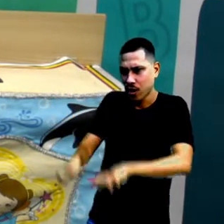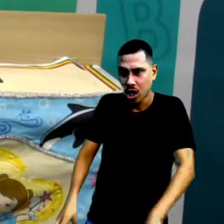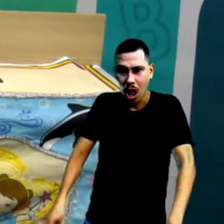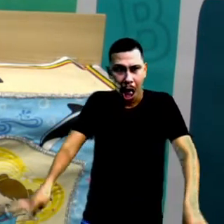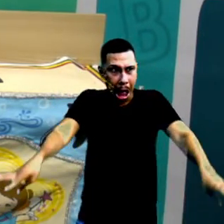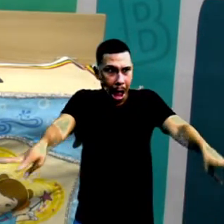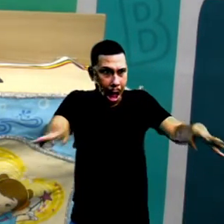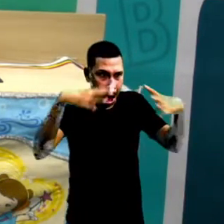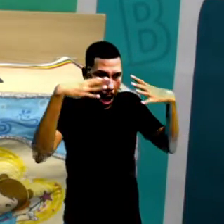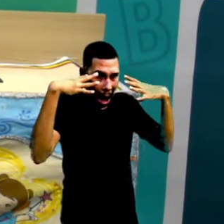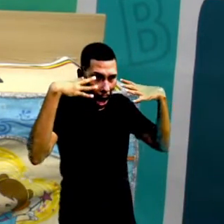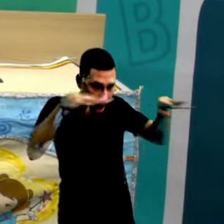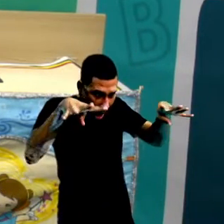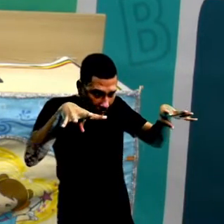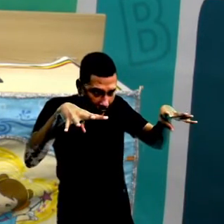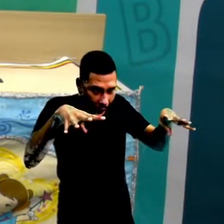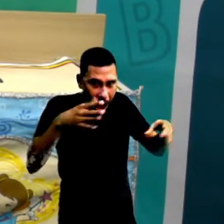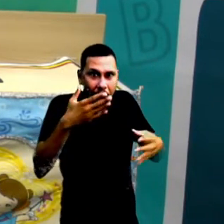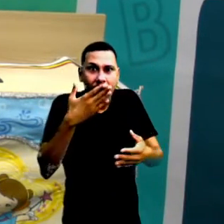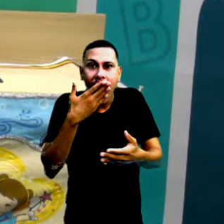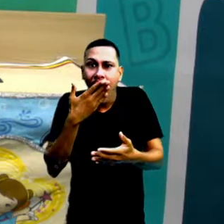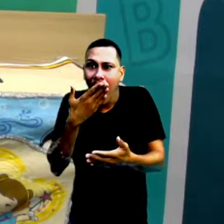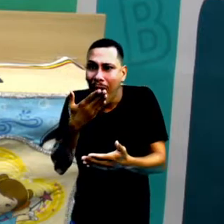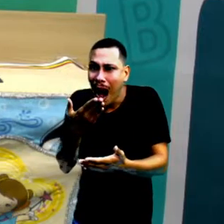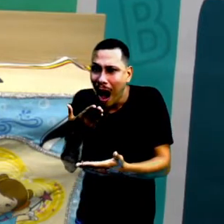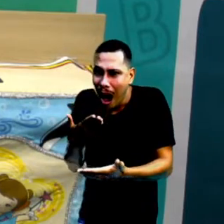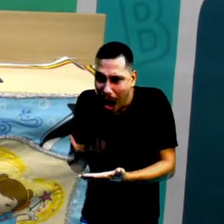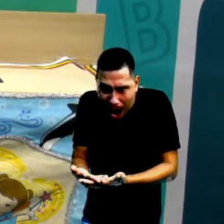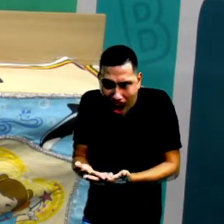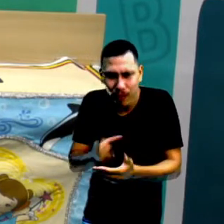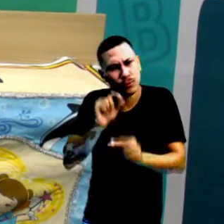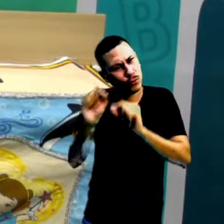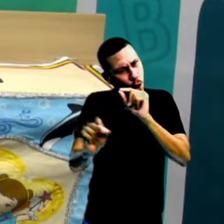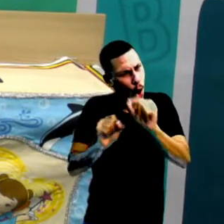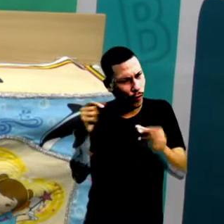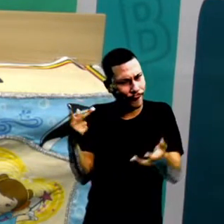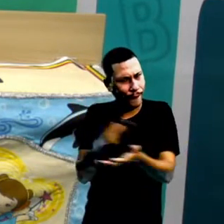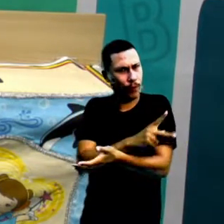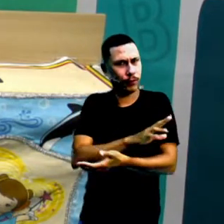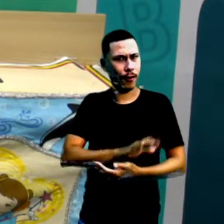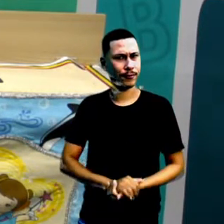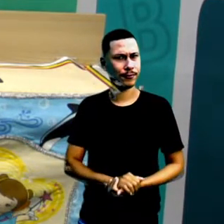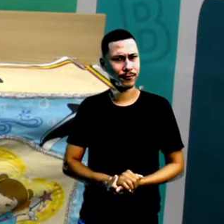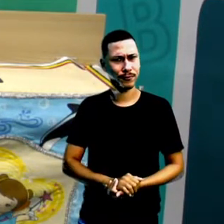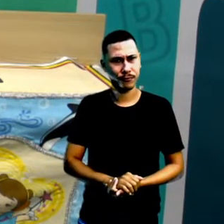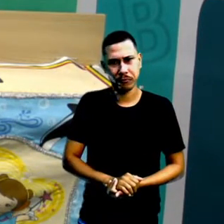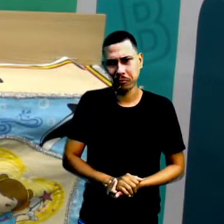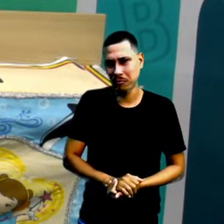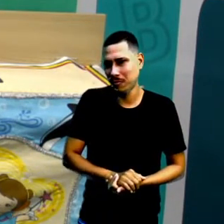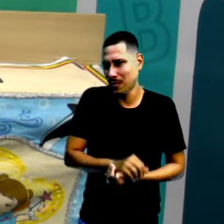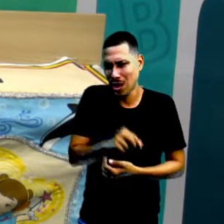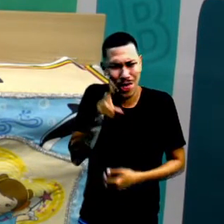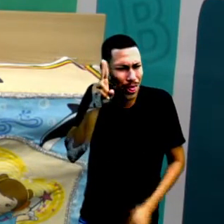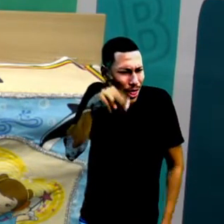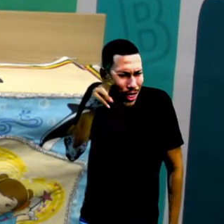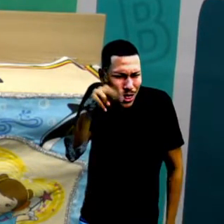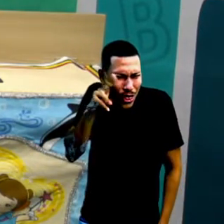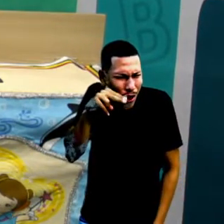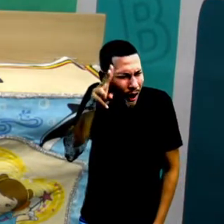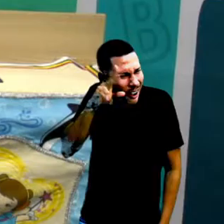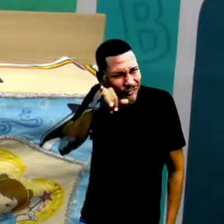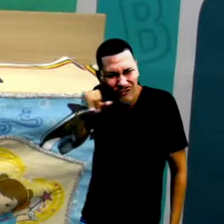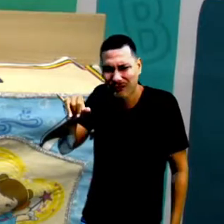ficaram assim ó ó um boquiaberto quem nunca viu uma